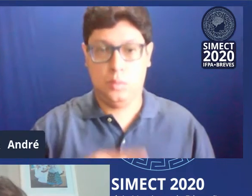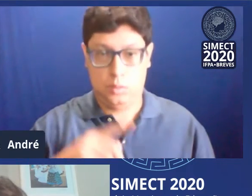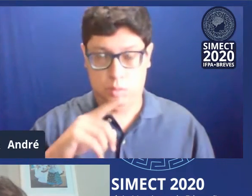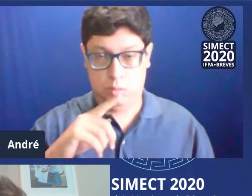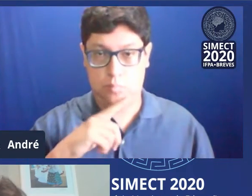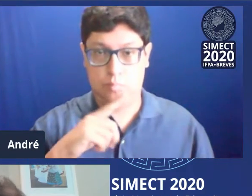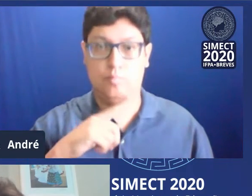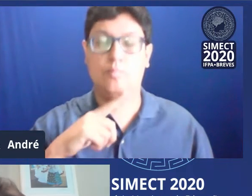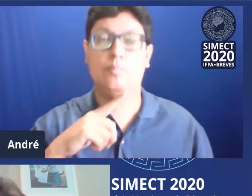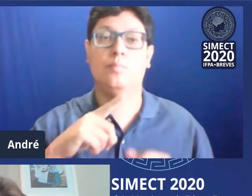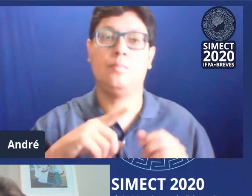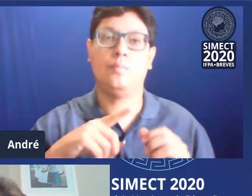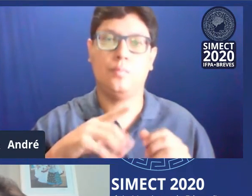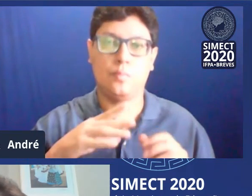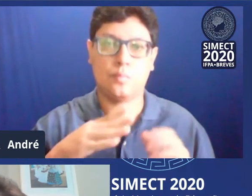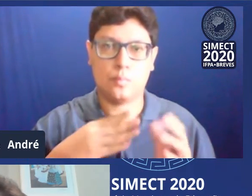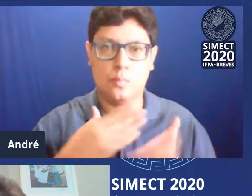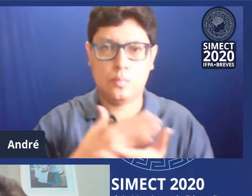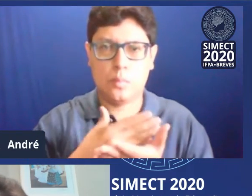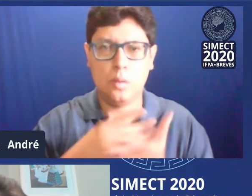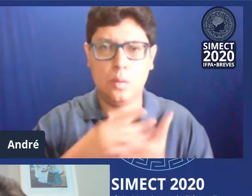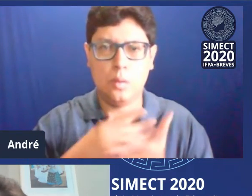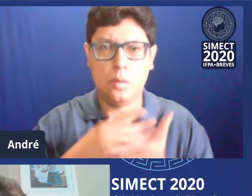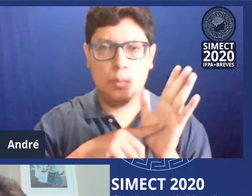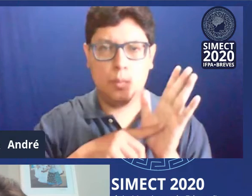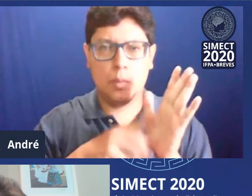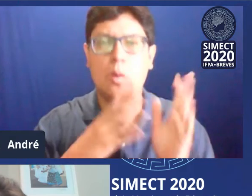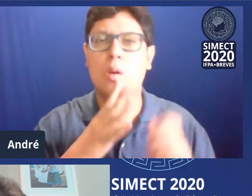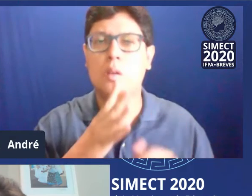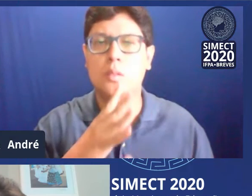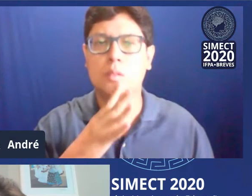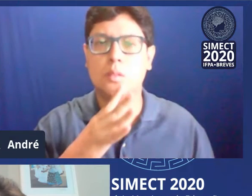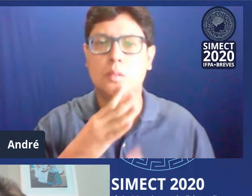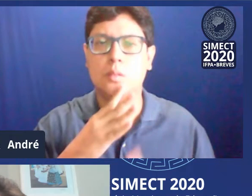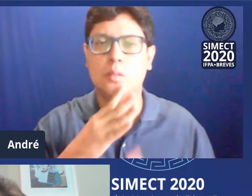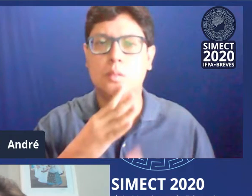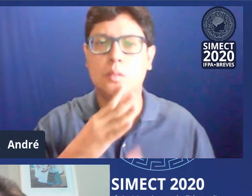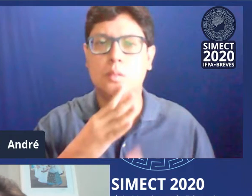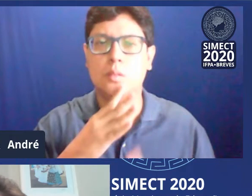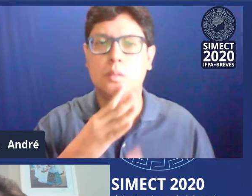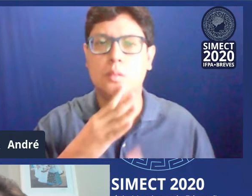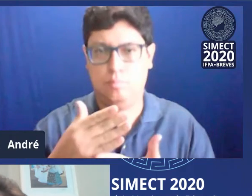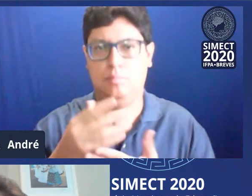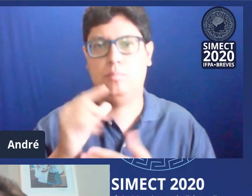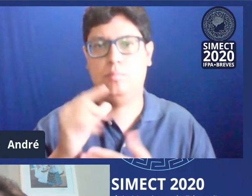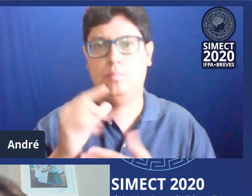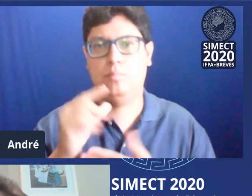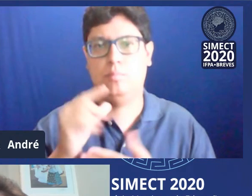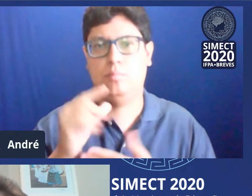abordada na palestra anterior, muito bem aí pelo professor, né? E agora a gente